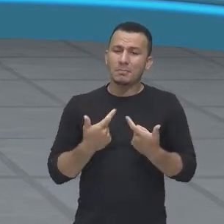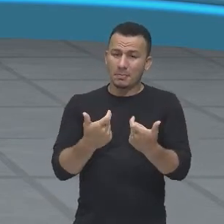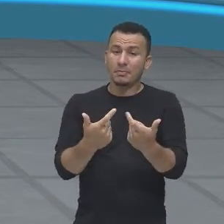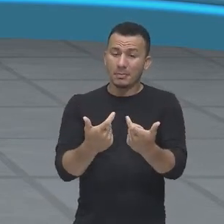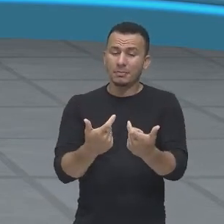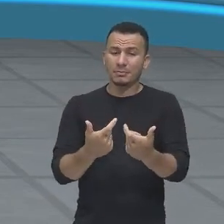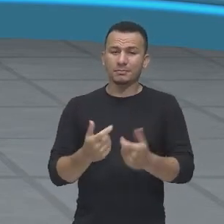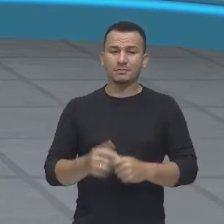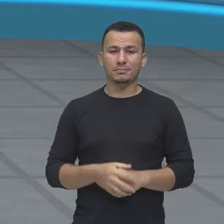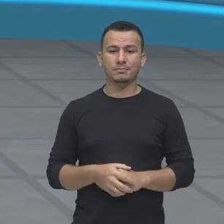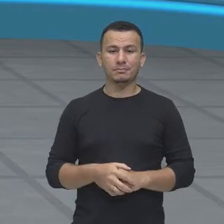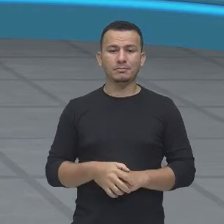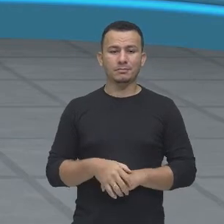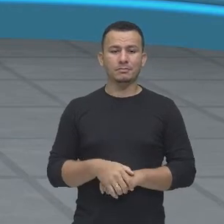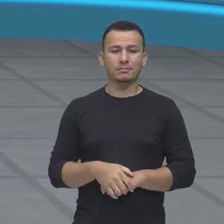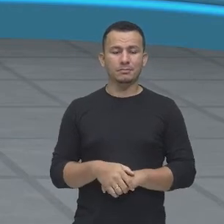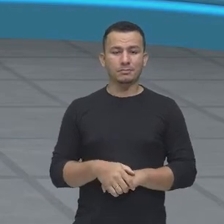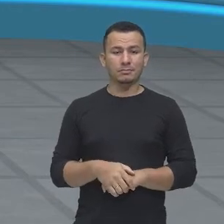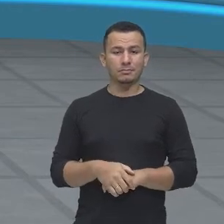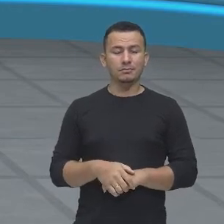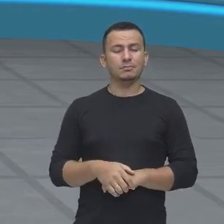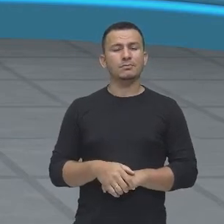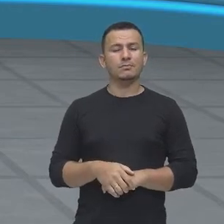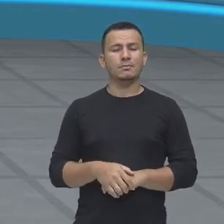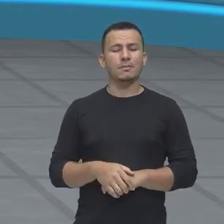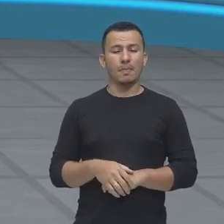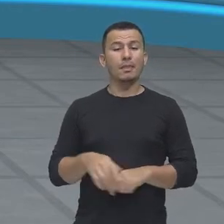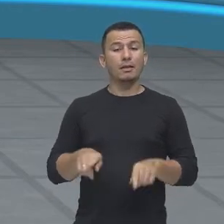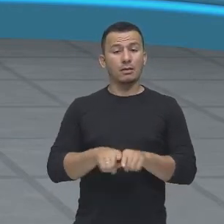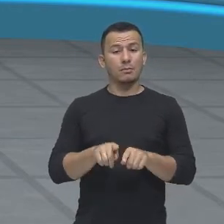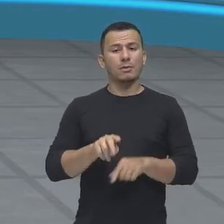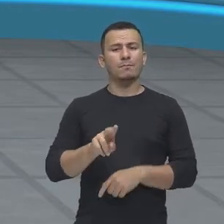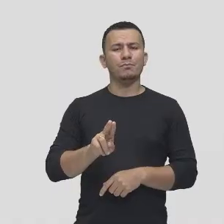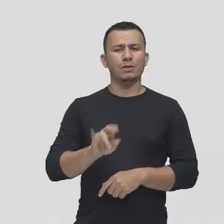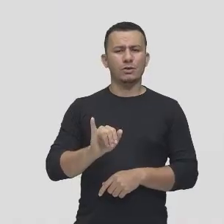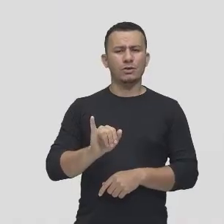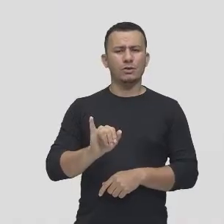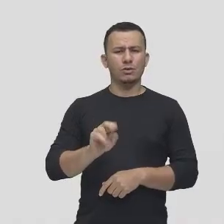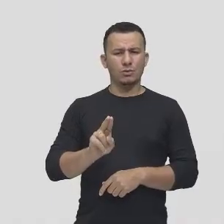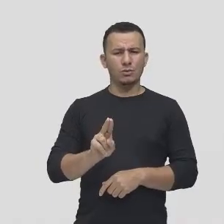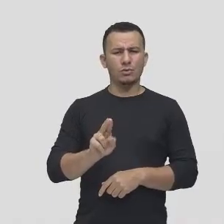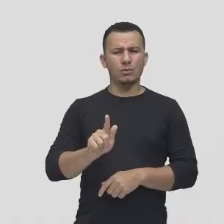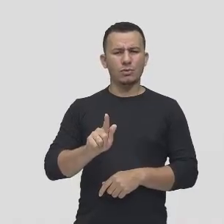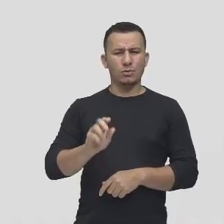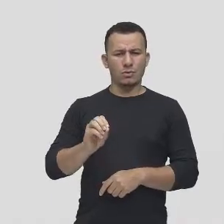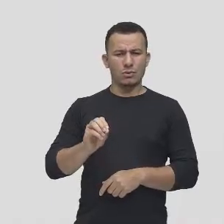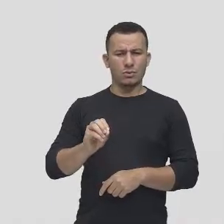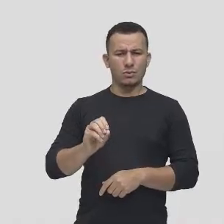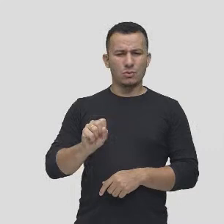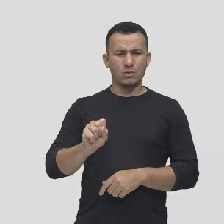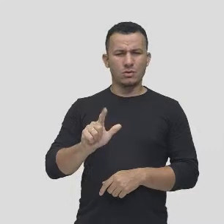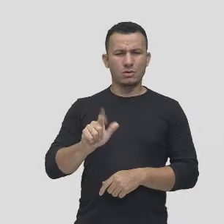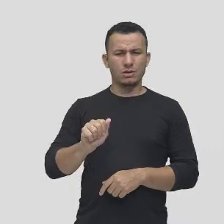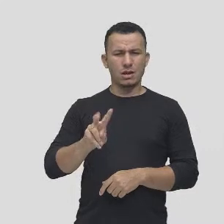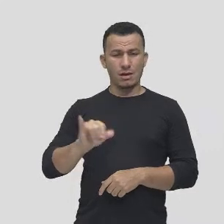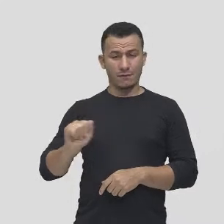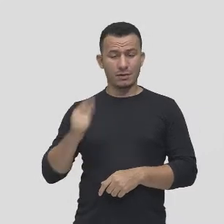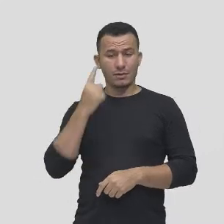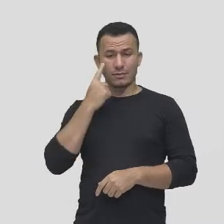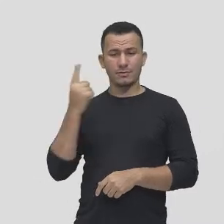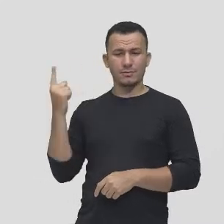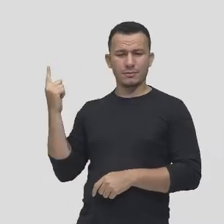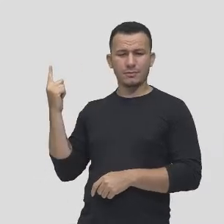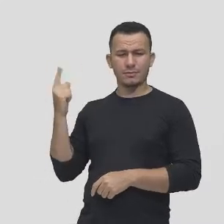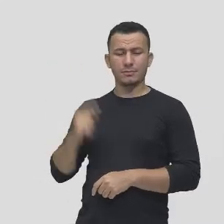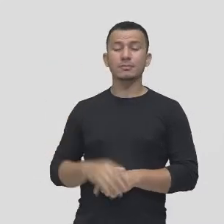inclusive. A antiga Iugoslávia também foi um país muito conhecido ao longo dos anos, como a gente vai ver aí, né? Na próxima tela, essa bandeira que está